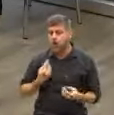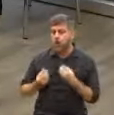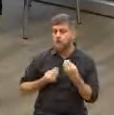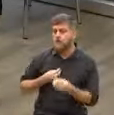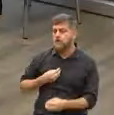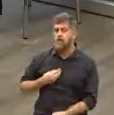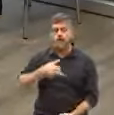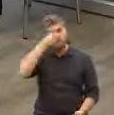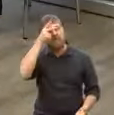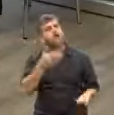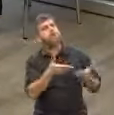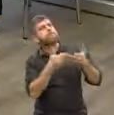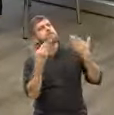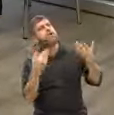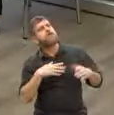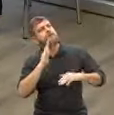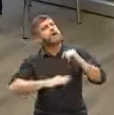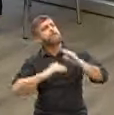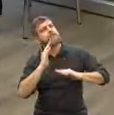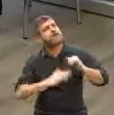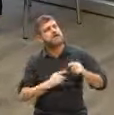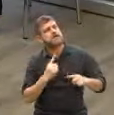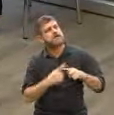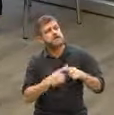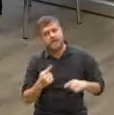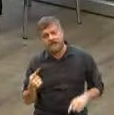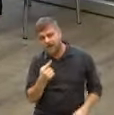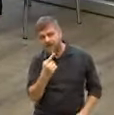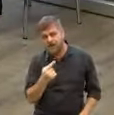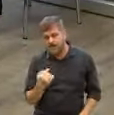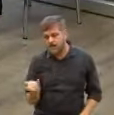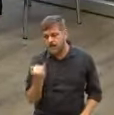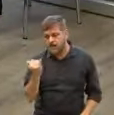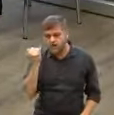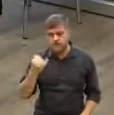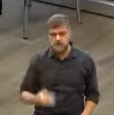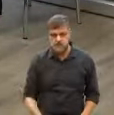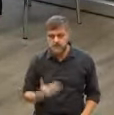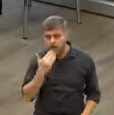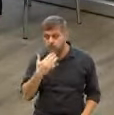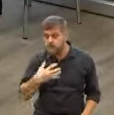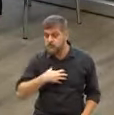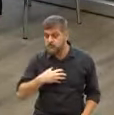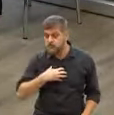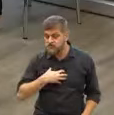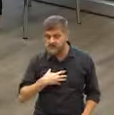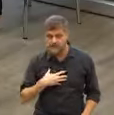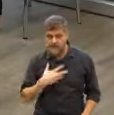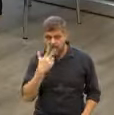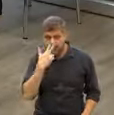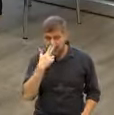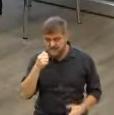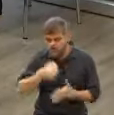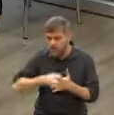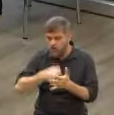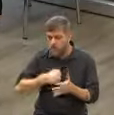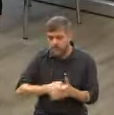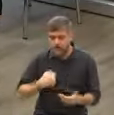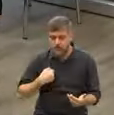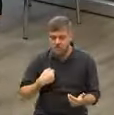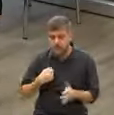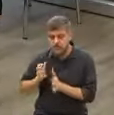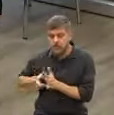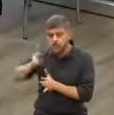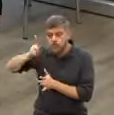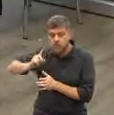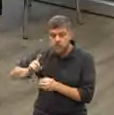Exato. do executivo talvez uma ação, até que aquela ação seja importante, mas eu posso cobrar isso de uma maneira que vire uma reivindicação política.